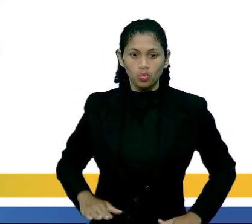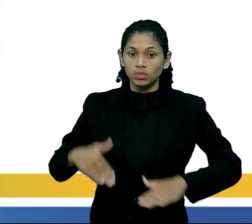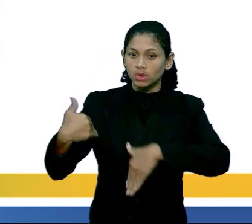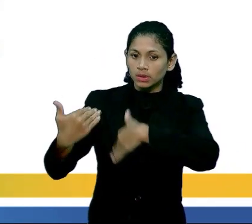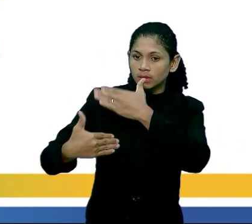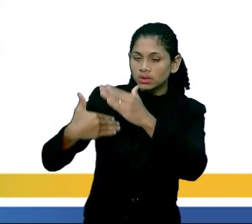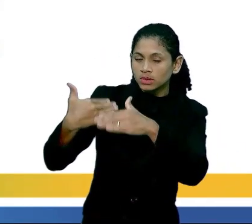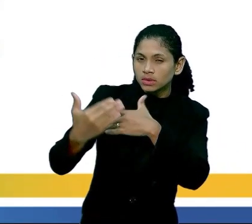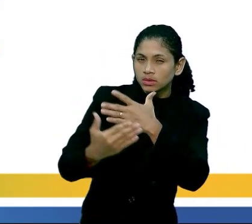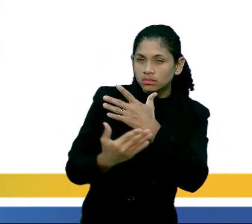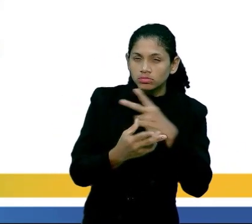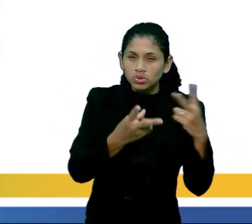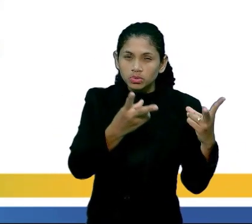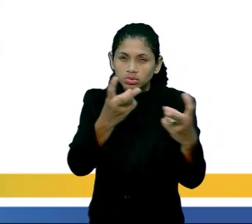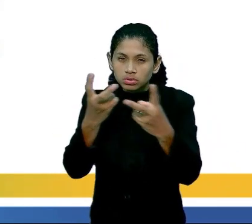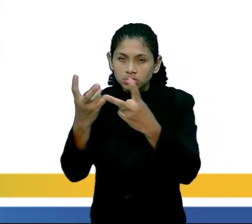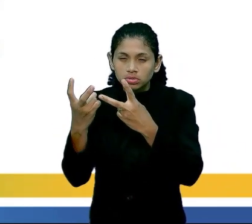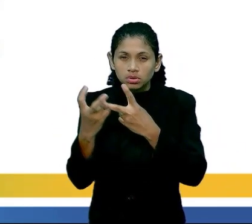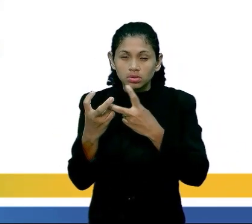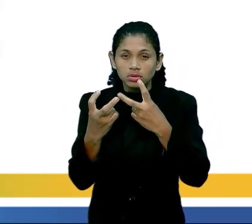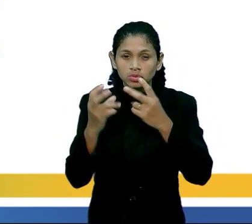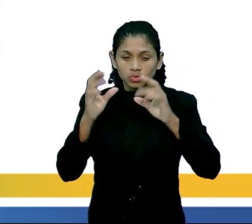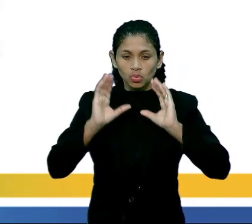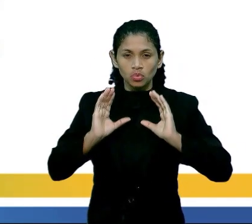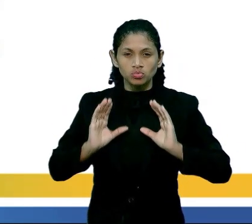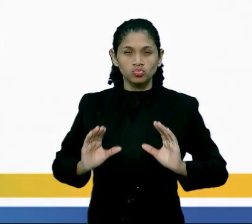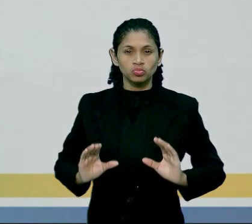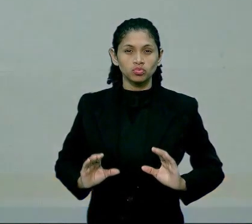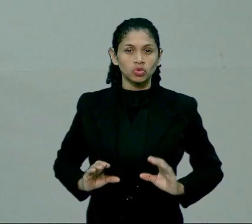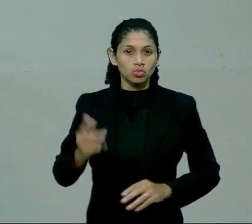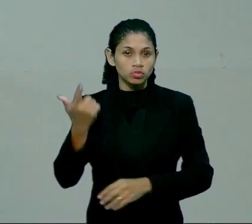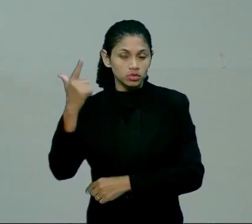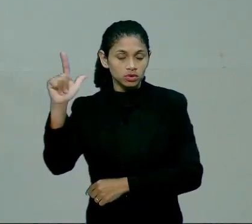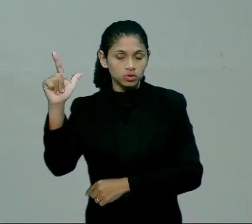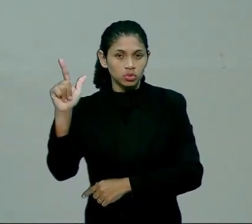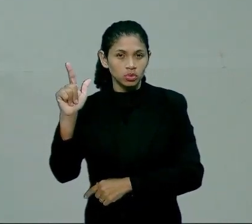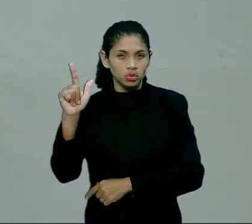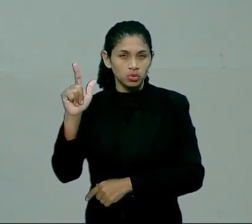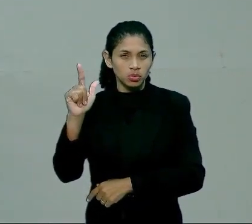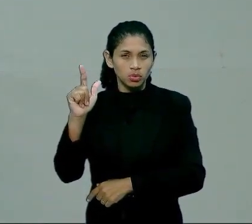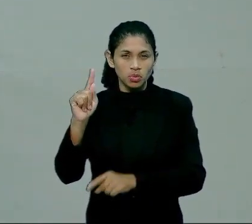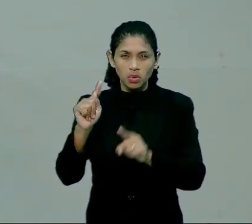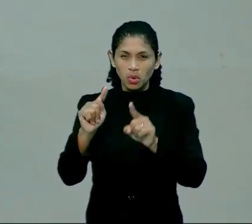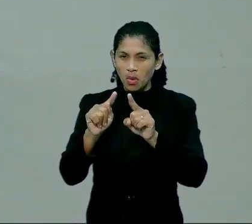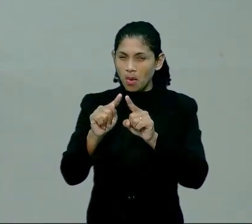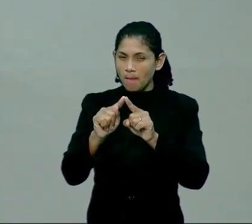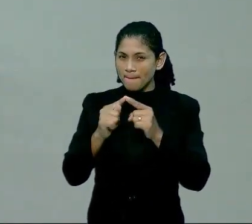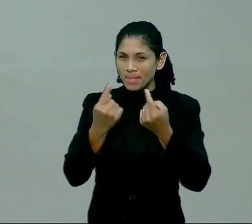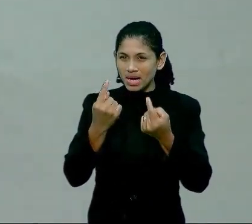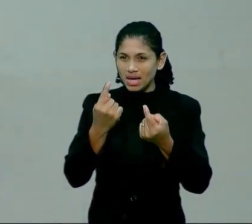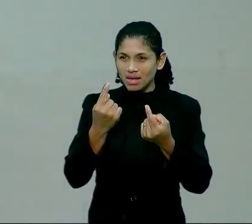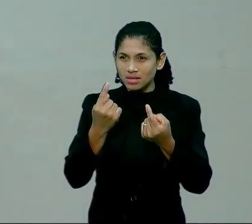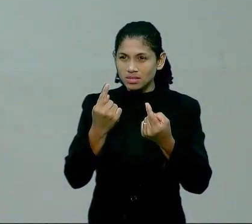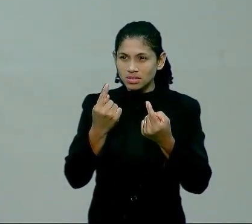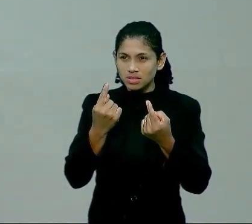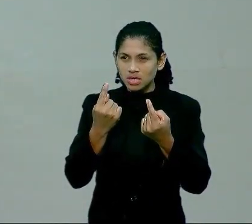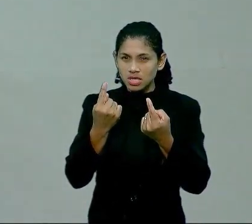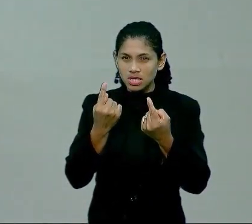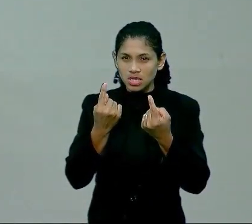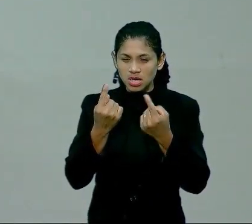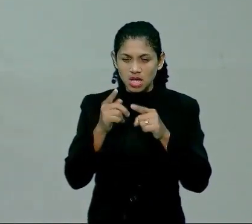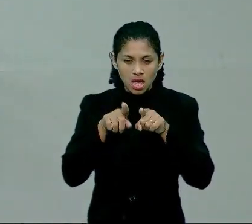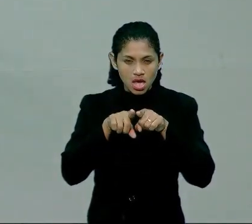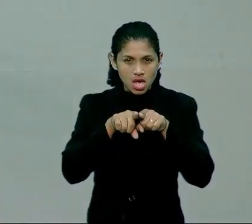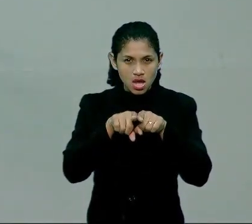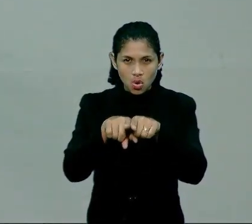em que o indivíduo observa o comportamento dos outros sem, contudo, imitá-los. Às vezes a gente imita a forma de se vestir, o